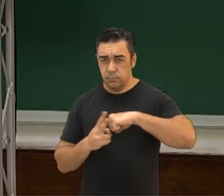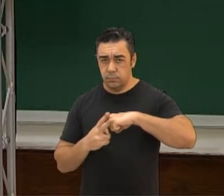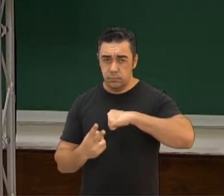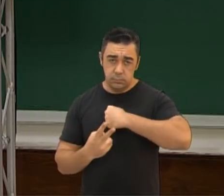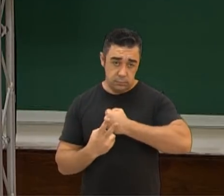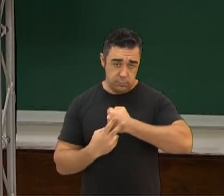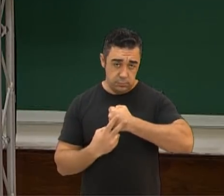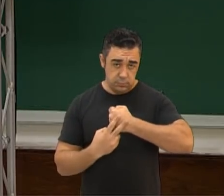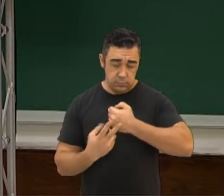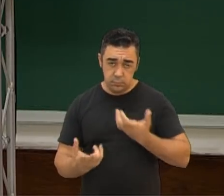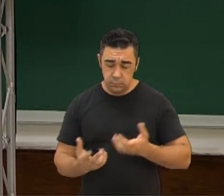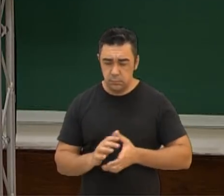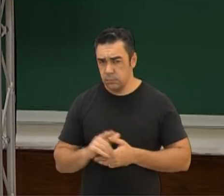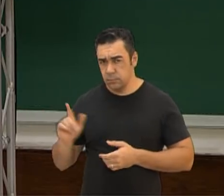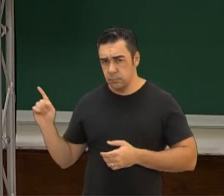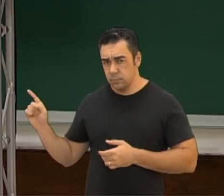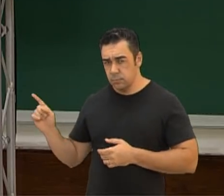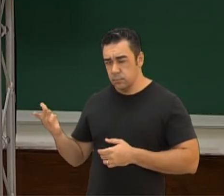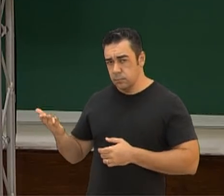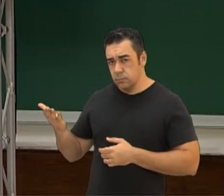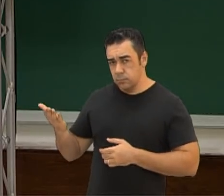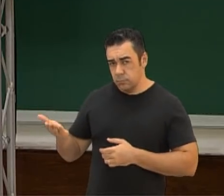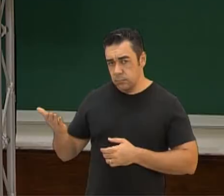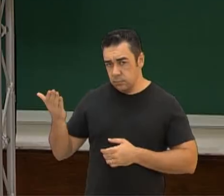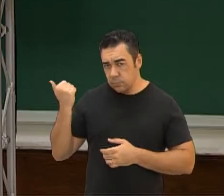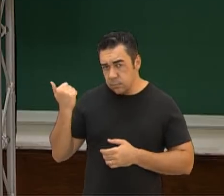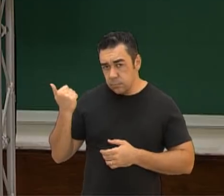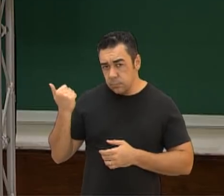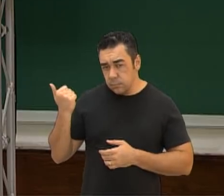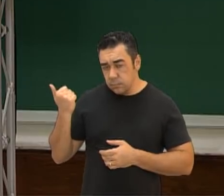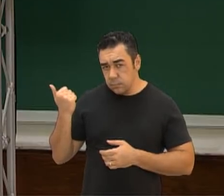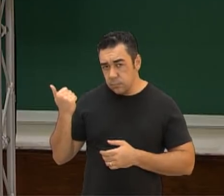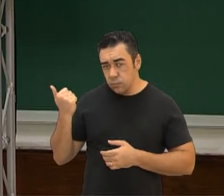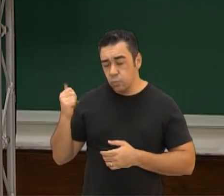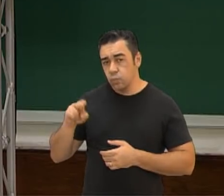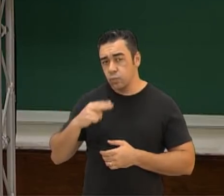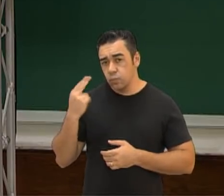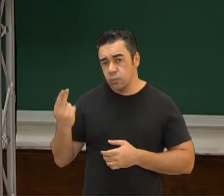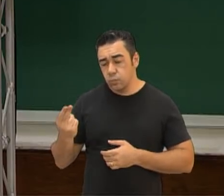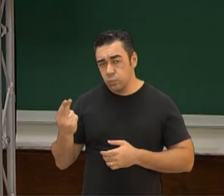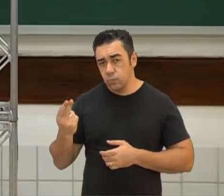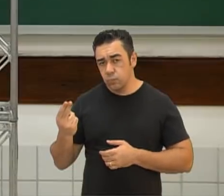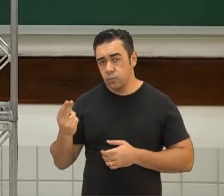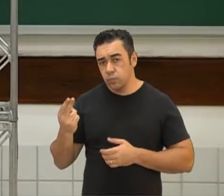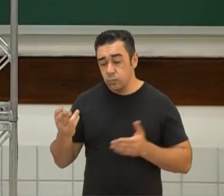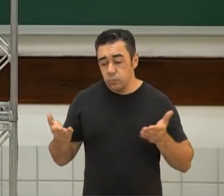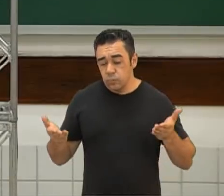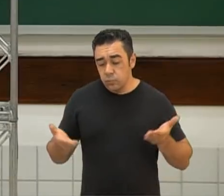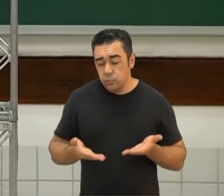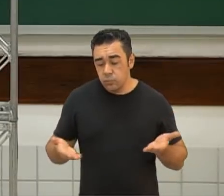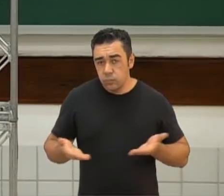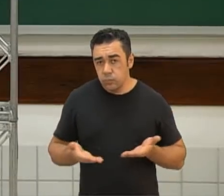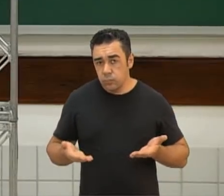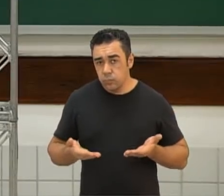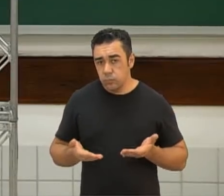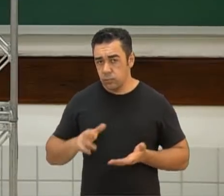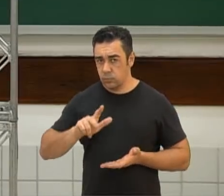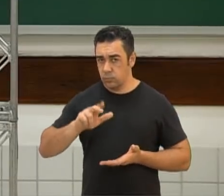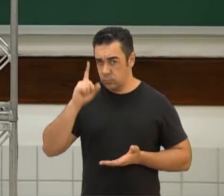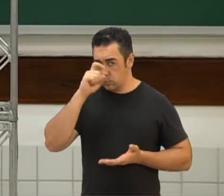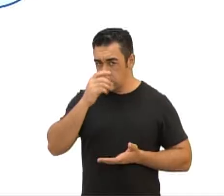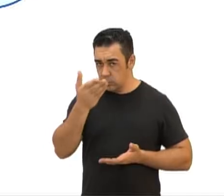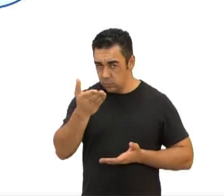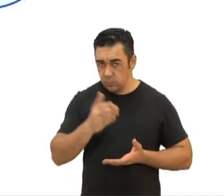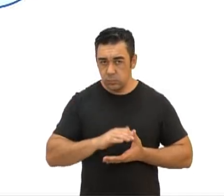né? Será que ele está no passado, no pretérito perfeito, ou será que ele está conjugado no tempo presente? Não está difícil esse